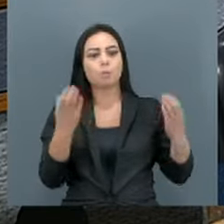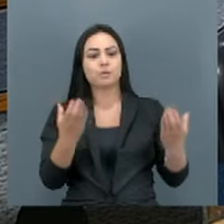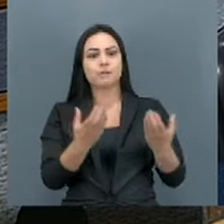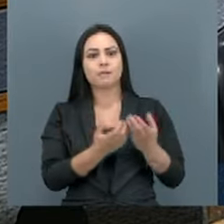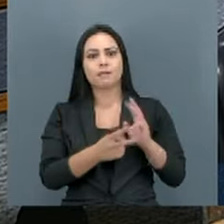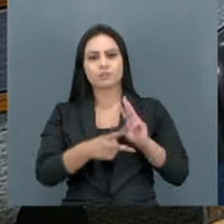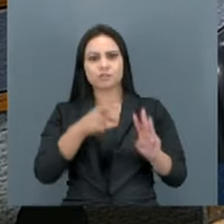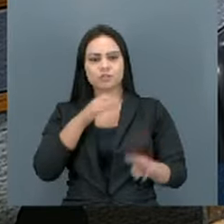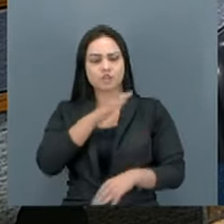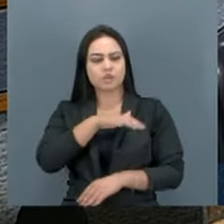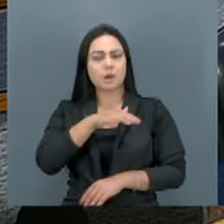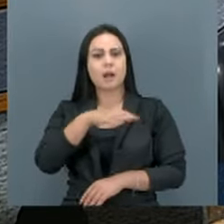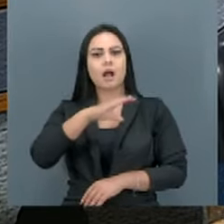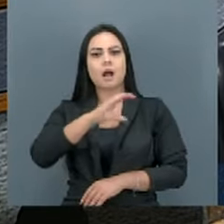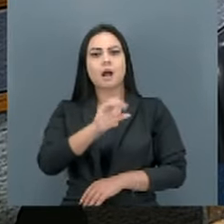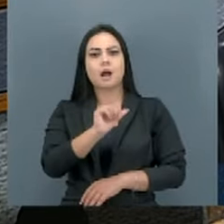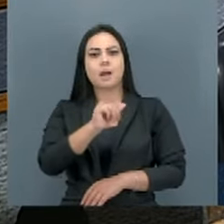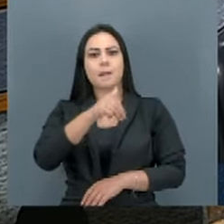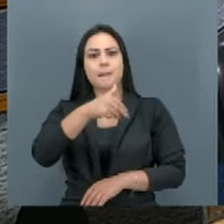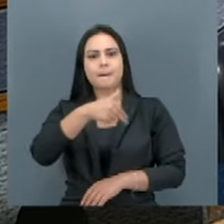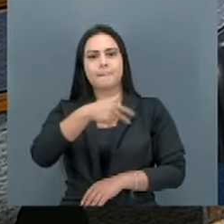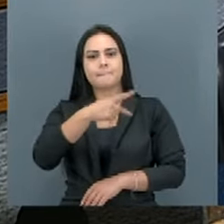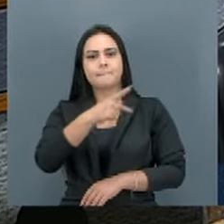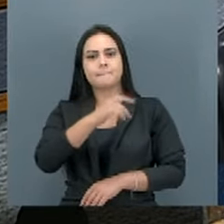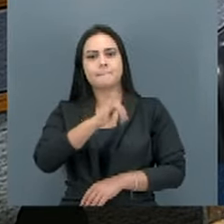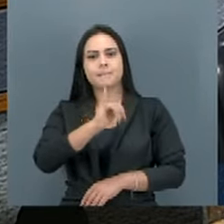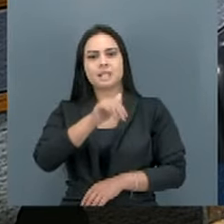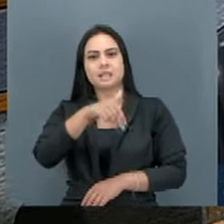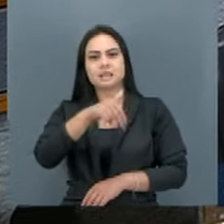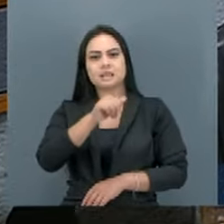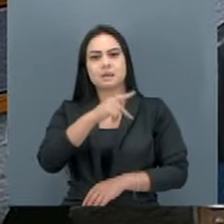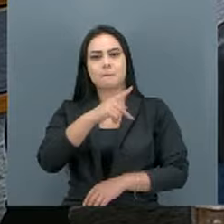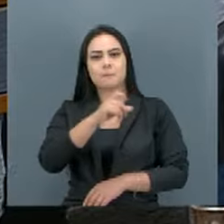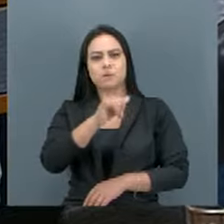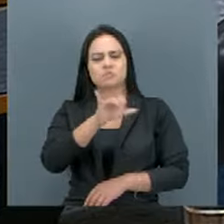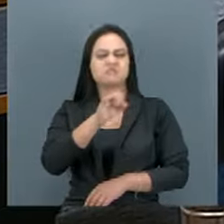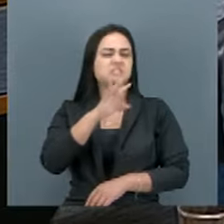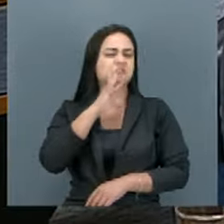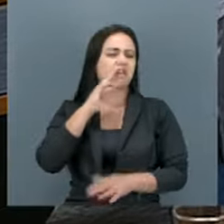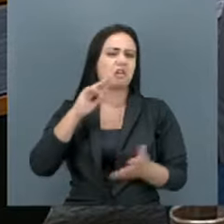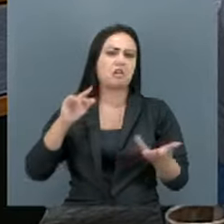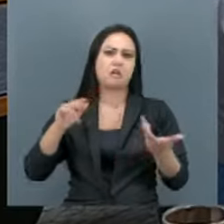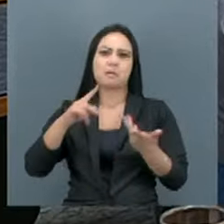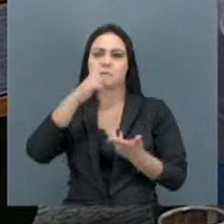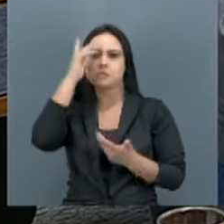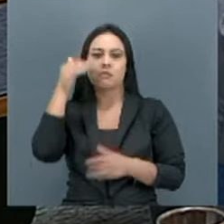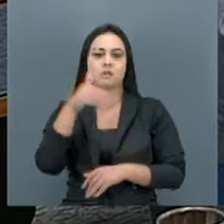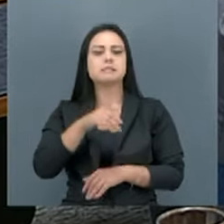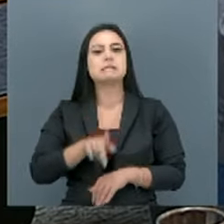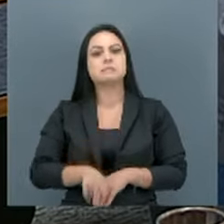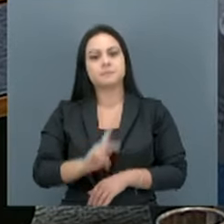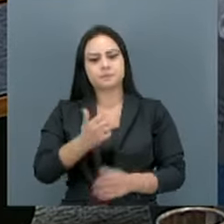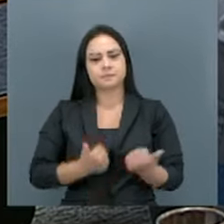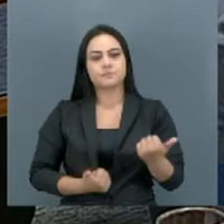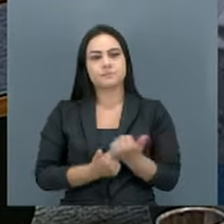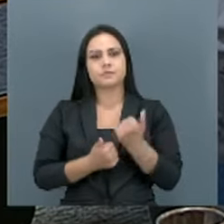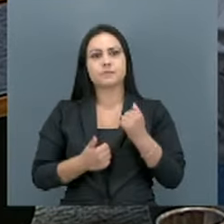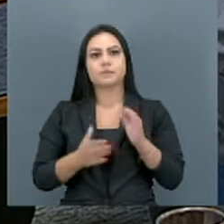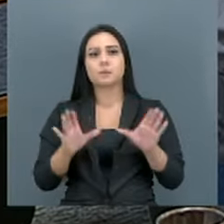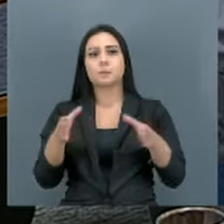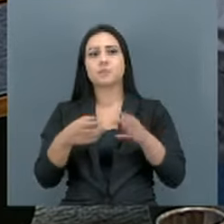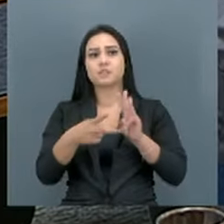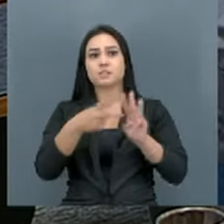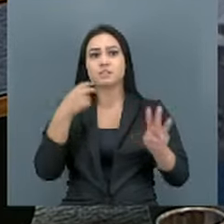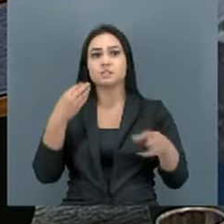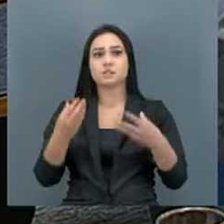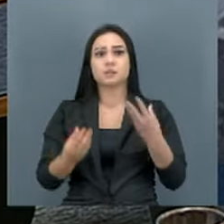Na região de Campinápolis, conheço lá, já fui governador, por várias vezes estive lá, e sempre apoiei os povos indígenas. Então, para o Brasil